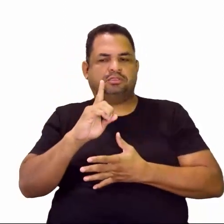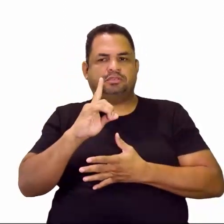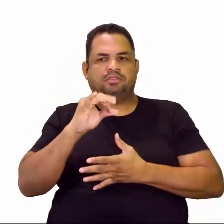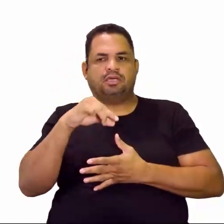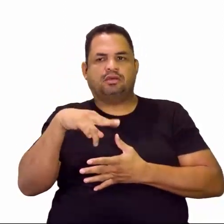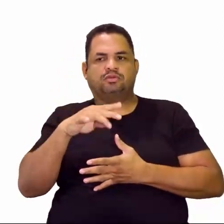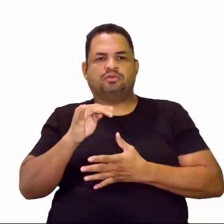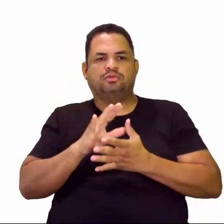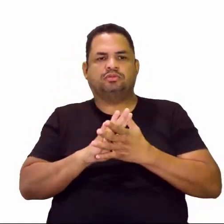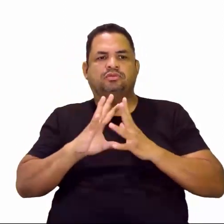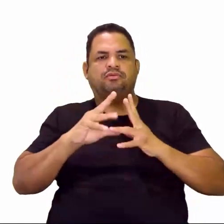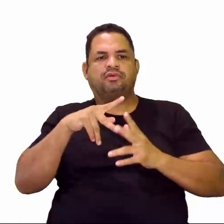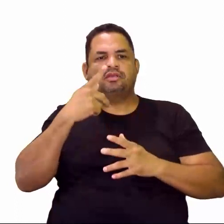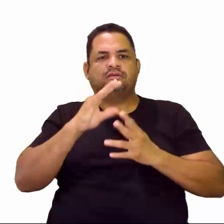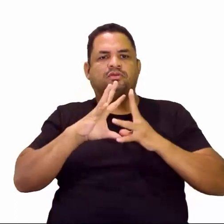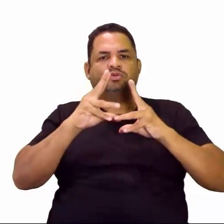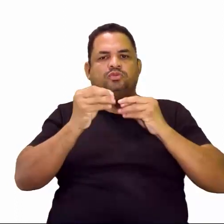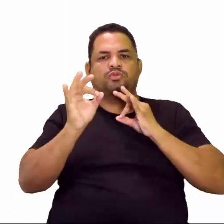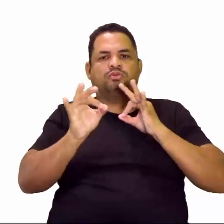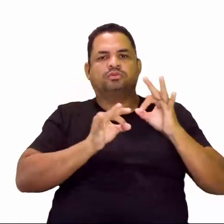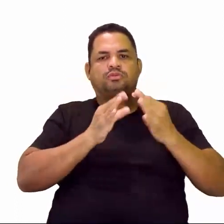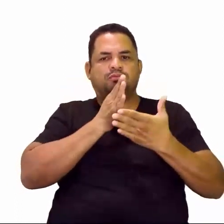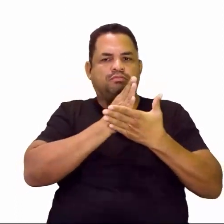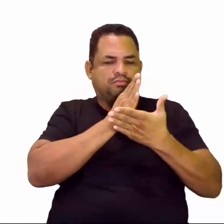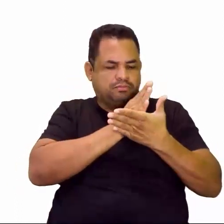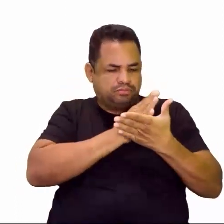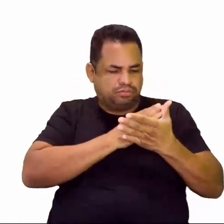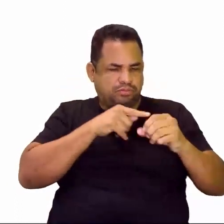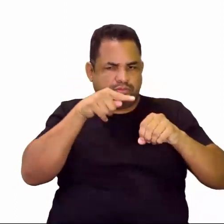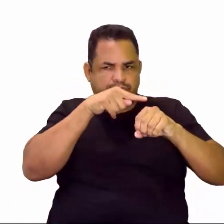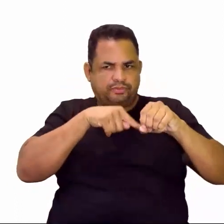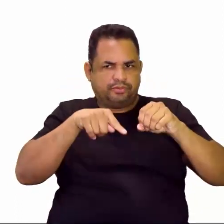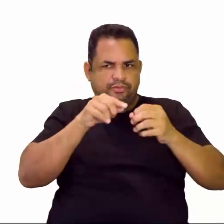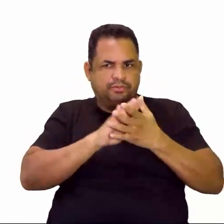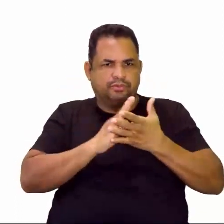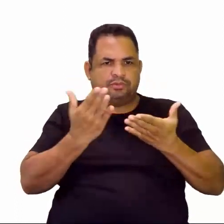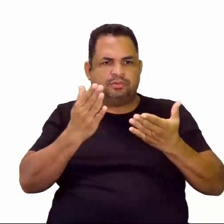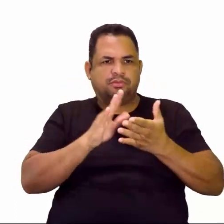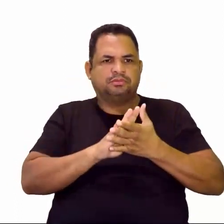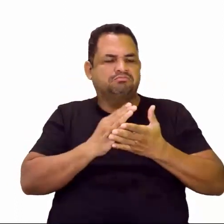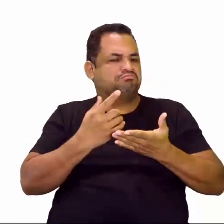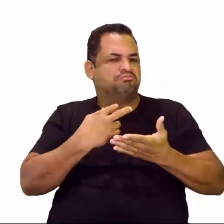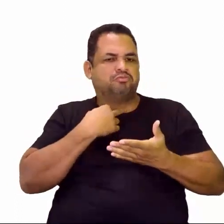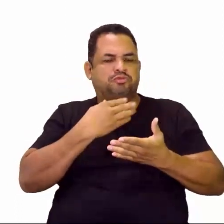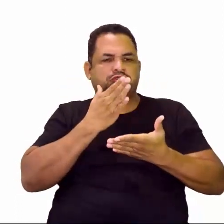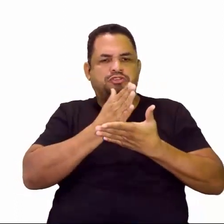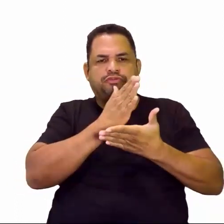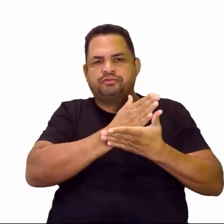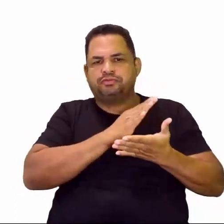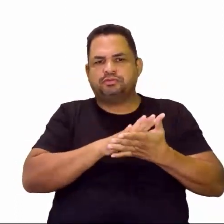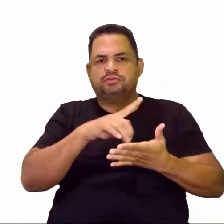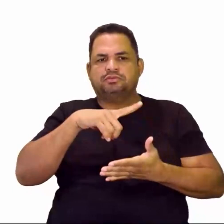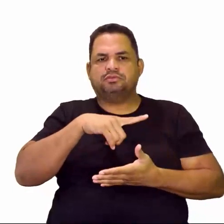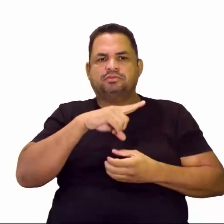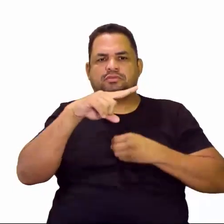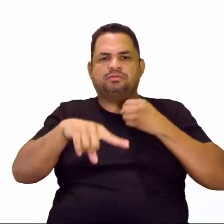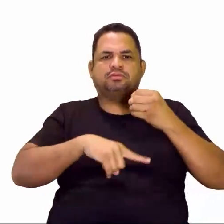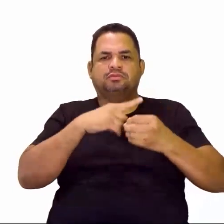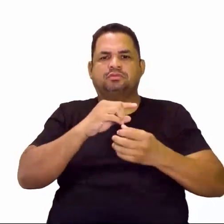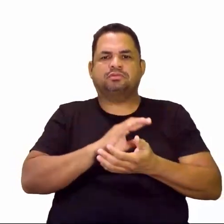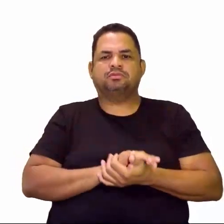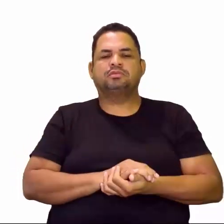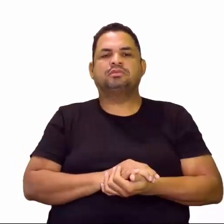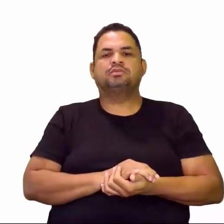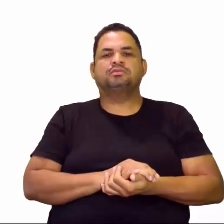que dizia que tudo era formado por partículas esféricas maciças e indivisíveis, denominadas